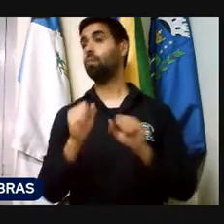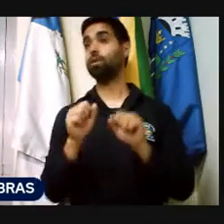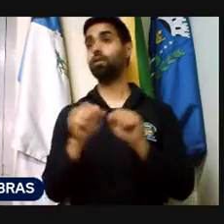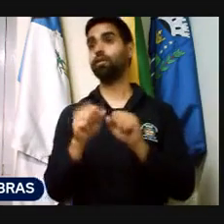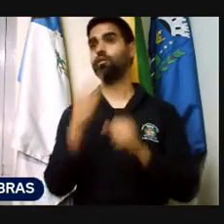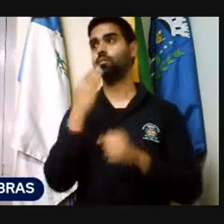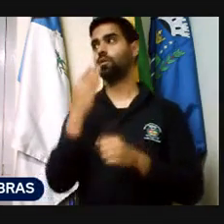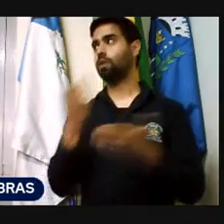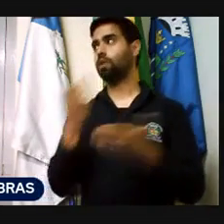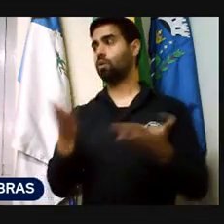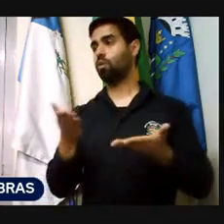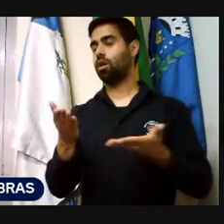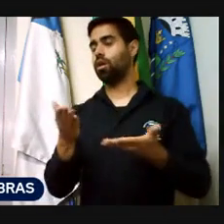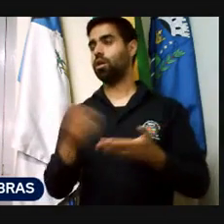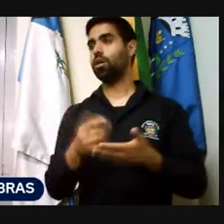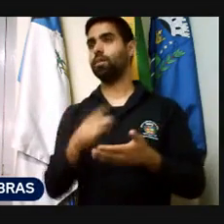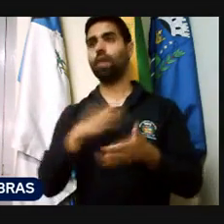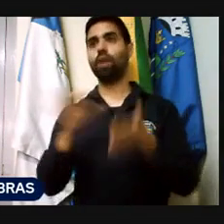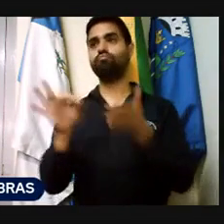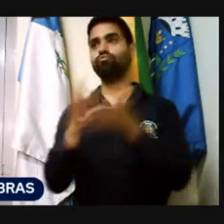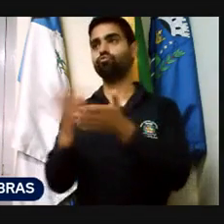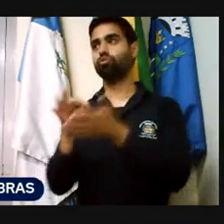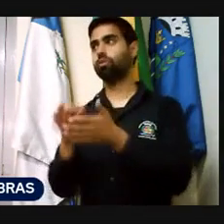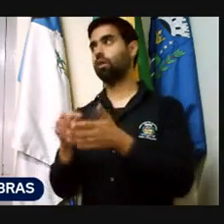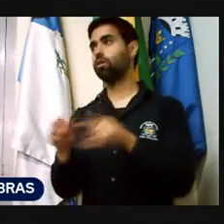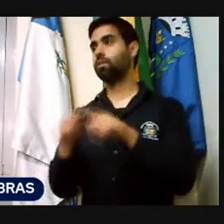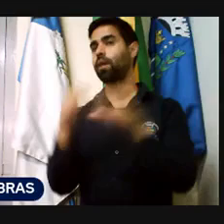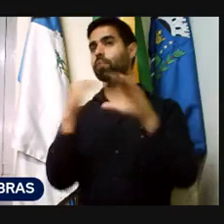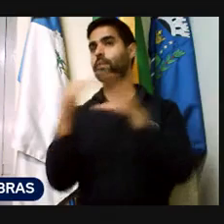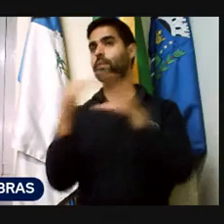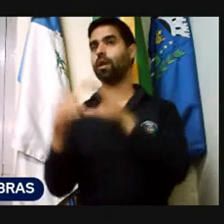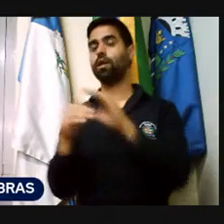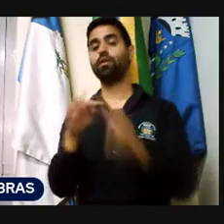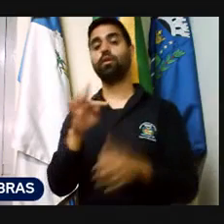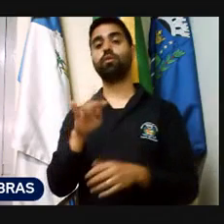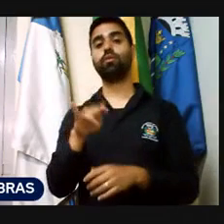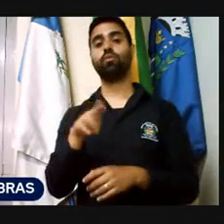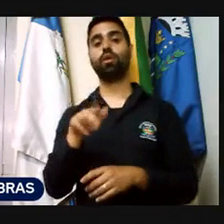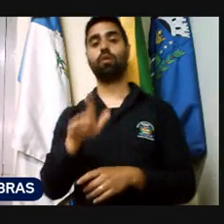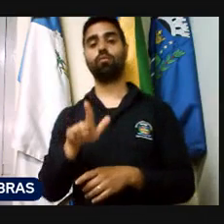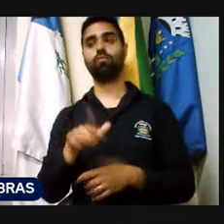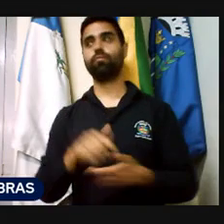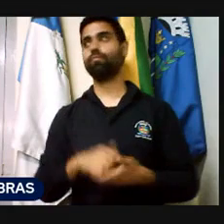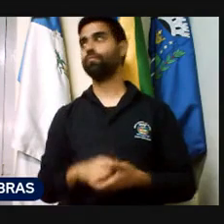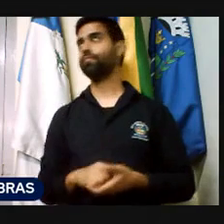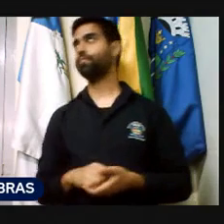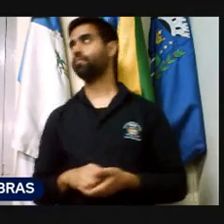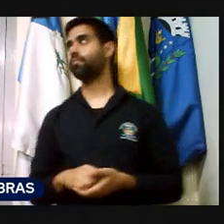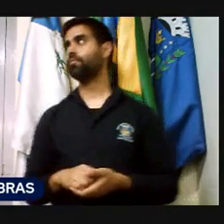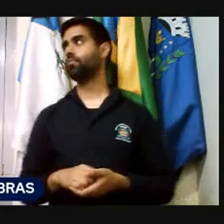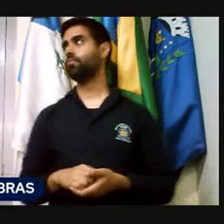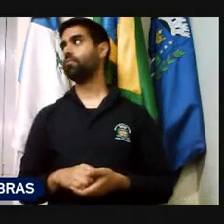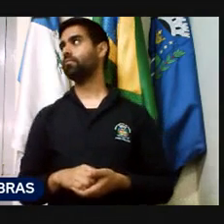esse requerimento para ser assinado e encaminhado ao Tribunal de Contas do Estado. Obrigado.